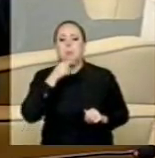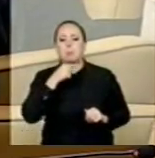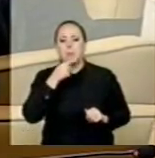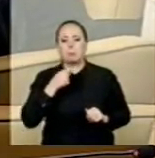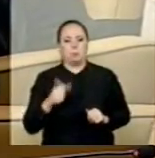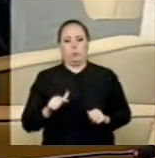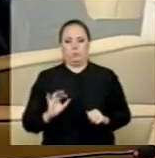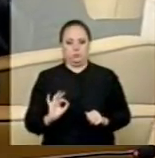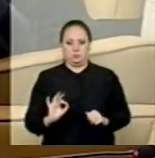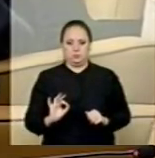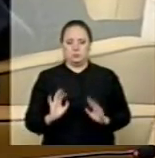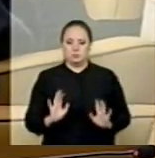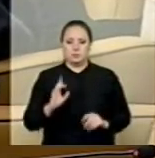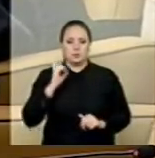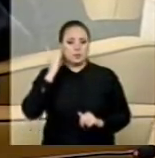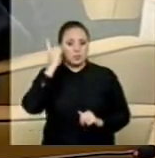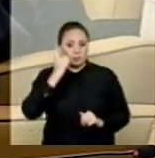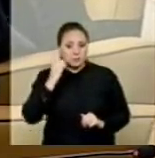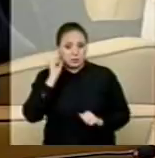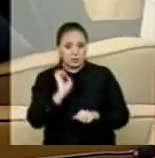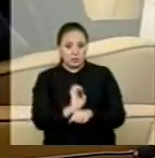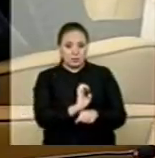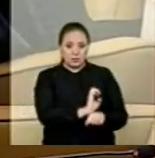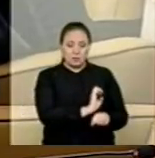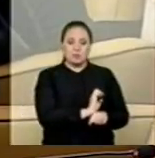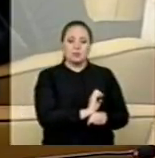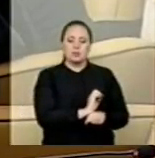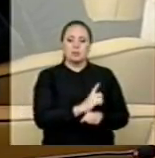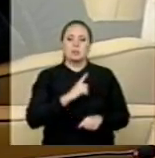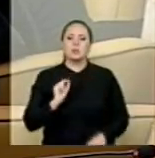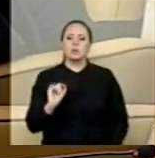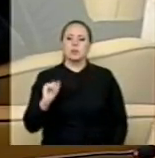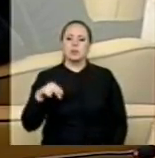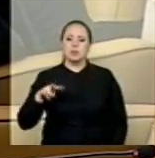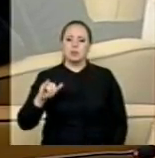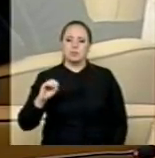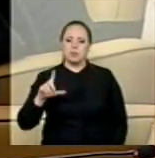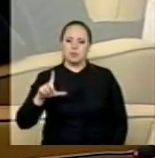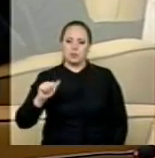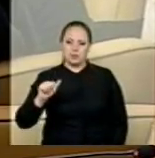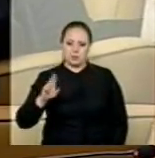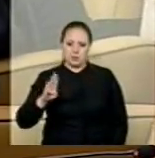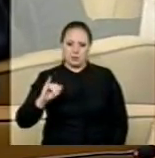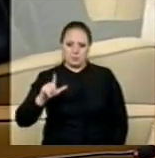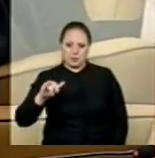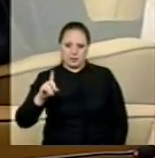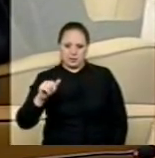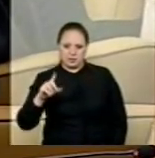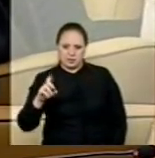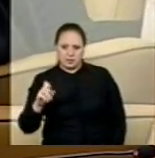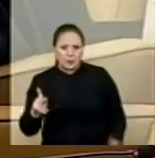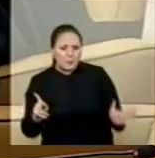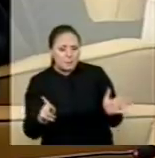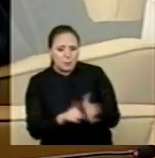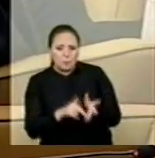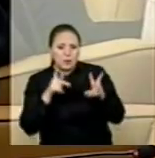dúvidas. Os deputados estaduais têm a inviolabilidade conferida aos membros do Congresso